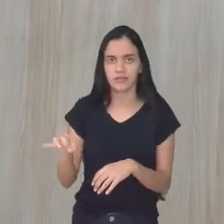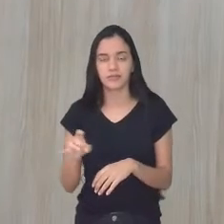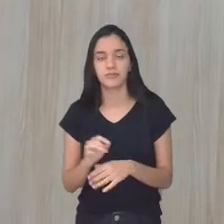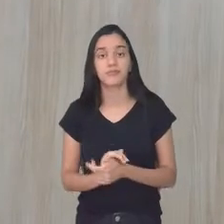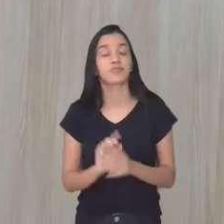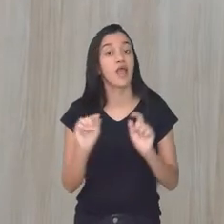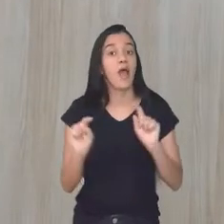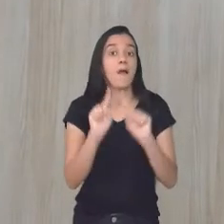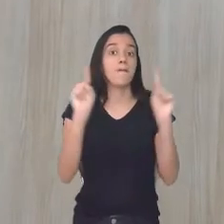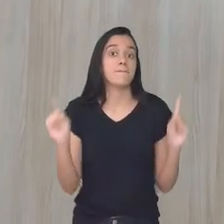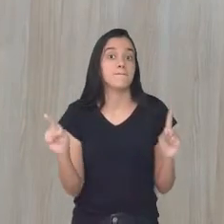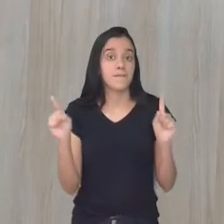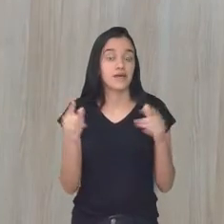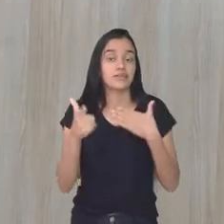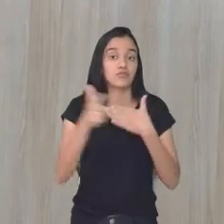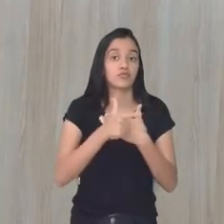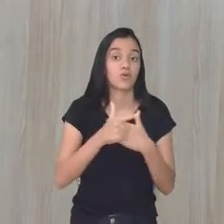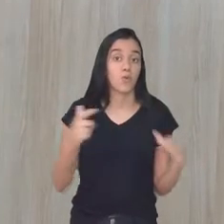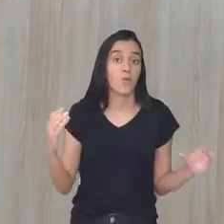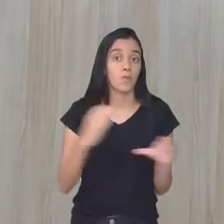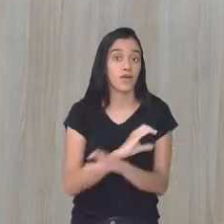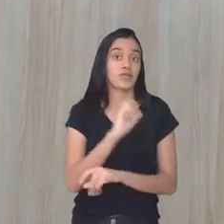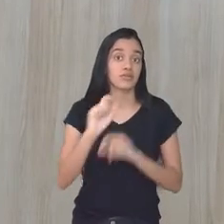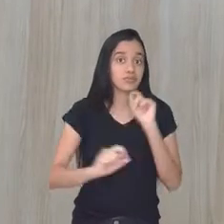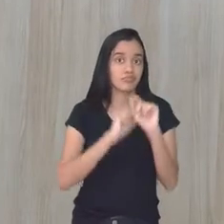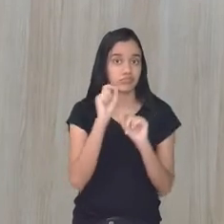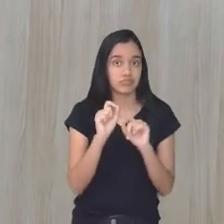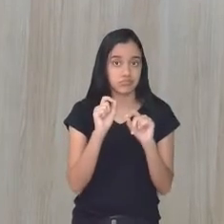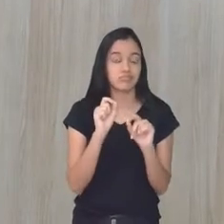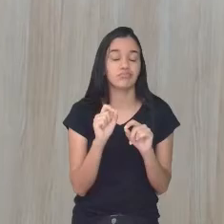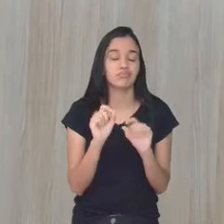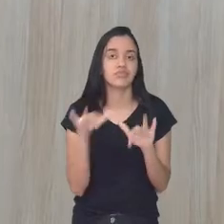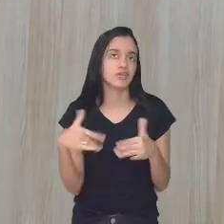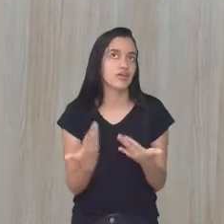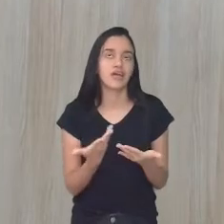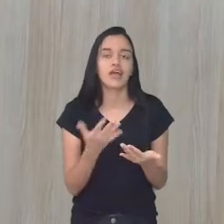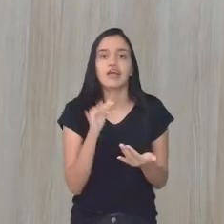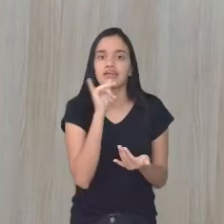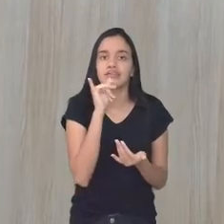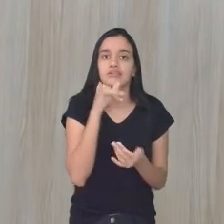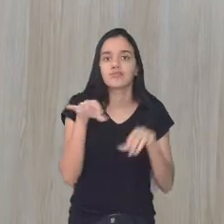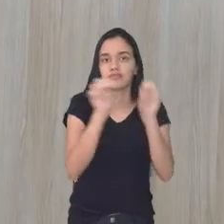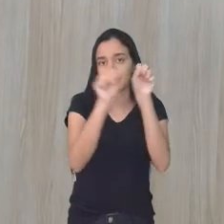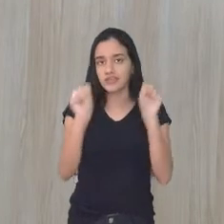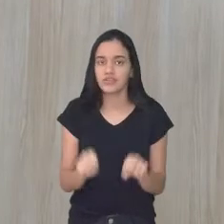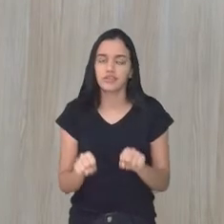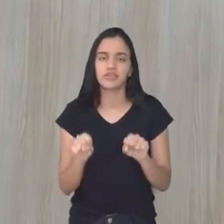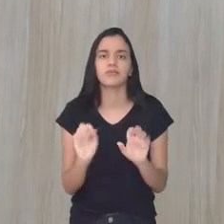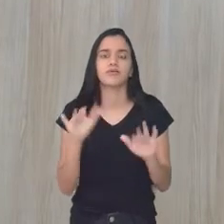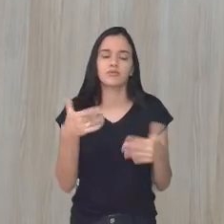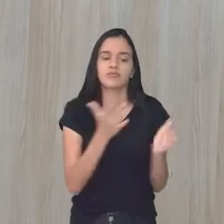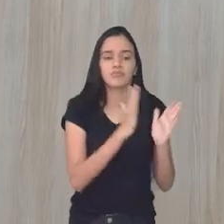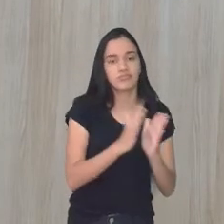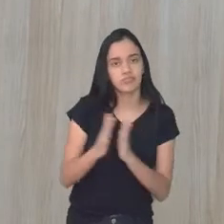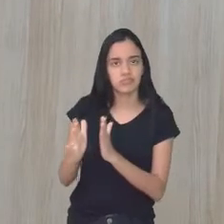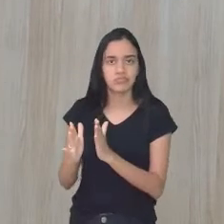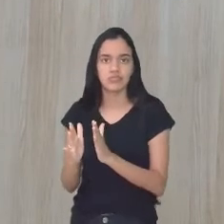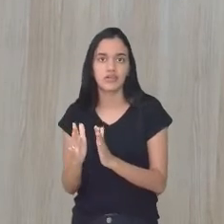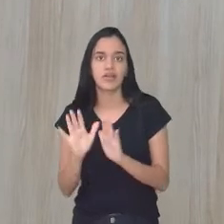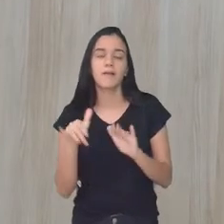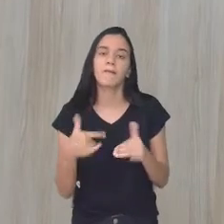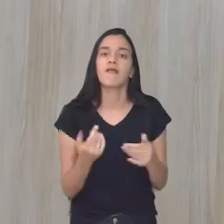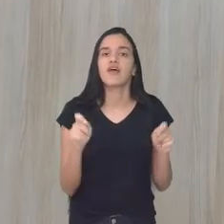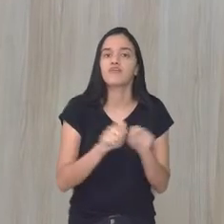função. Mas a função completa só quando chega em relação aí ao sistema, onde ele divide as tarefas, onde